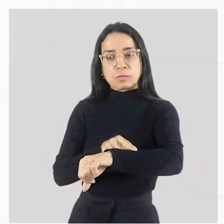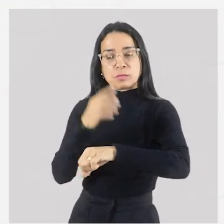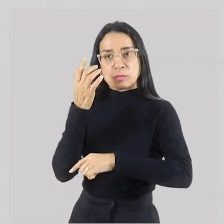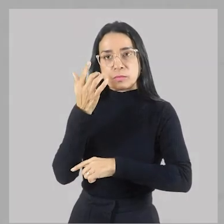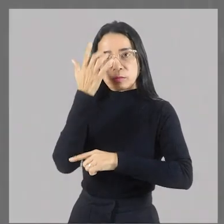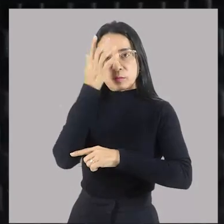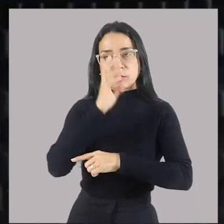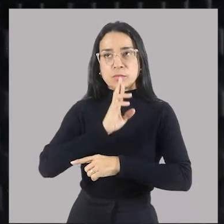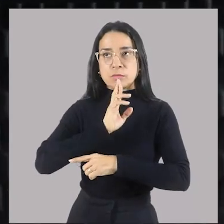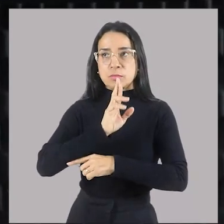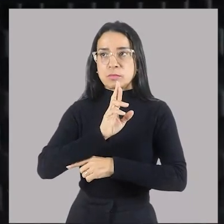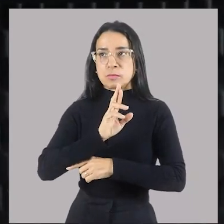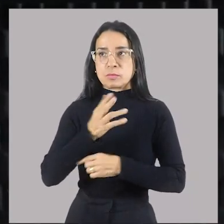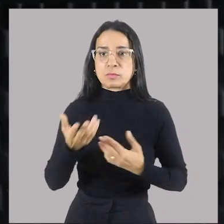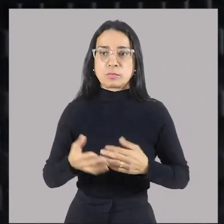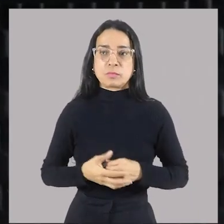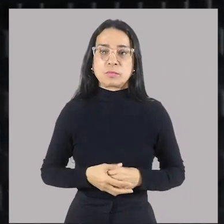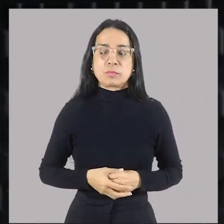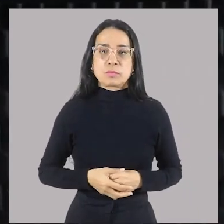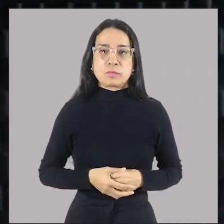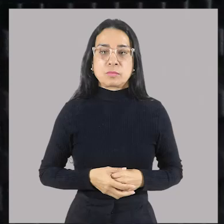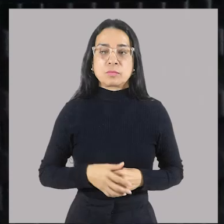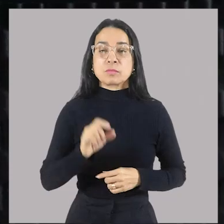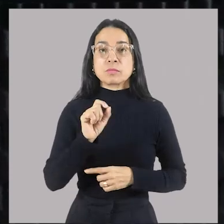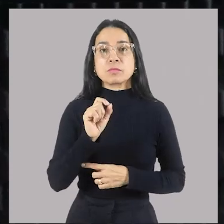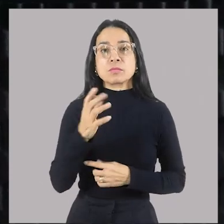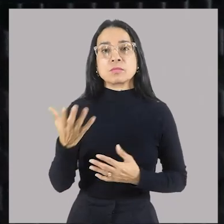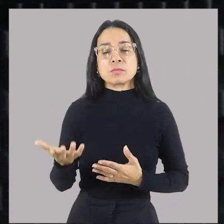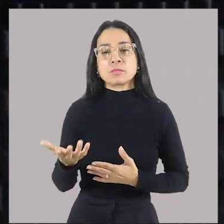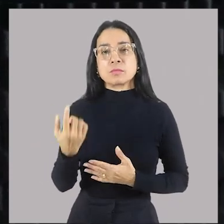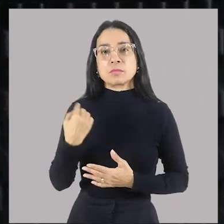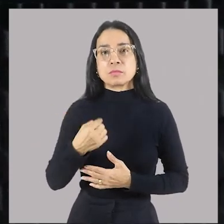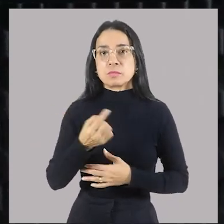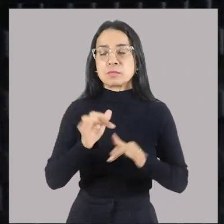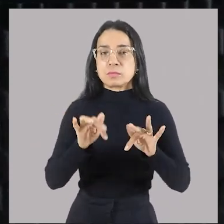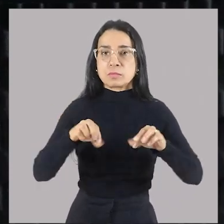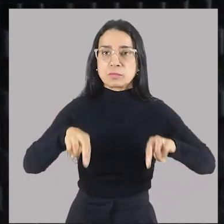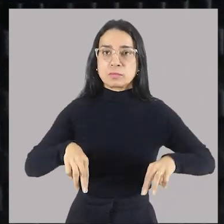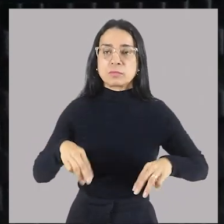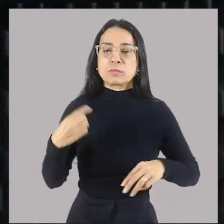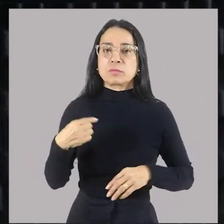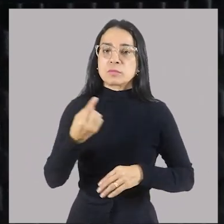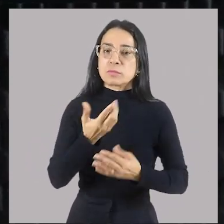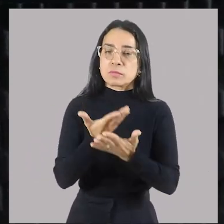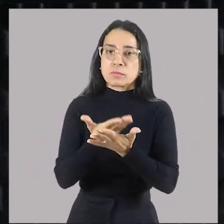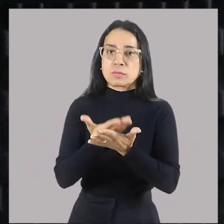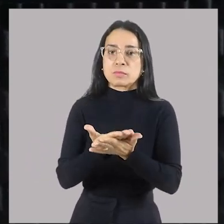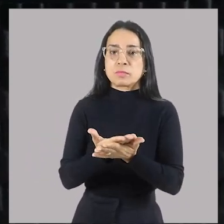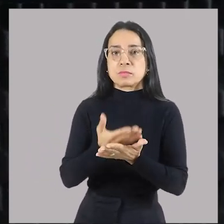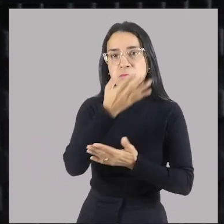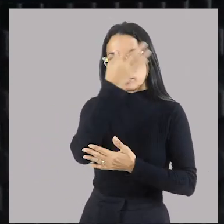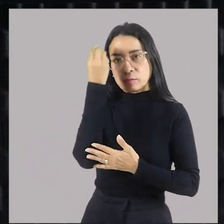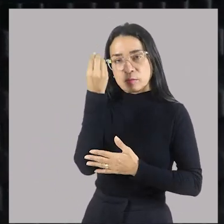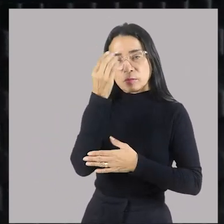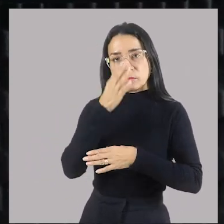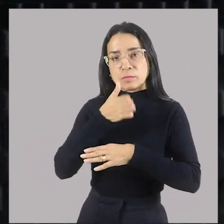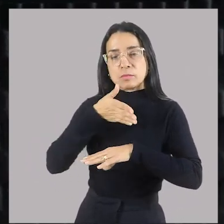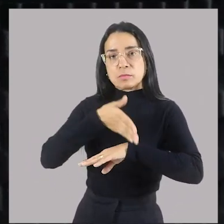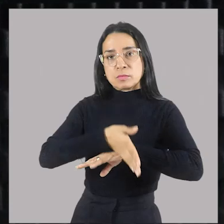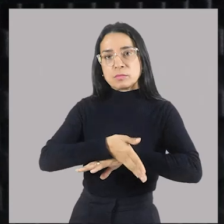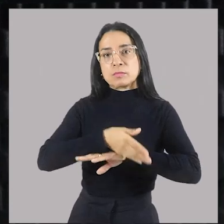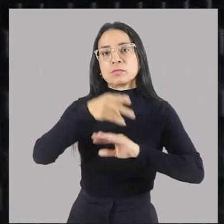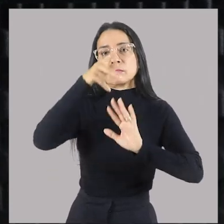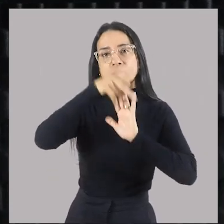essa resposta para vocês. Com isso, a gente finaliza a nossa aula, tá? Não esqueçam de acessar o plano de